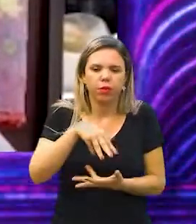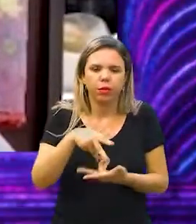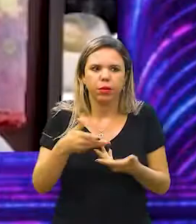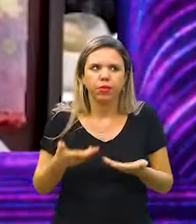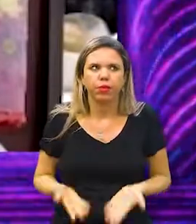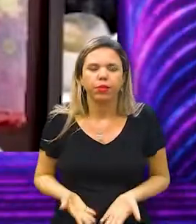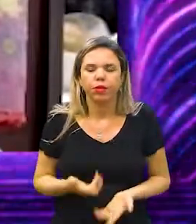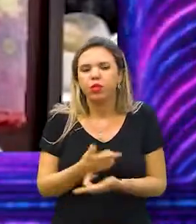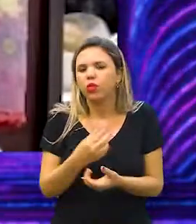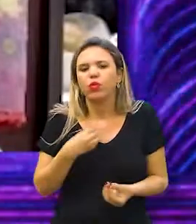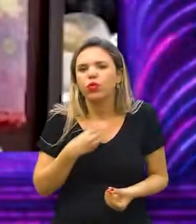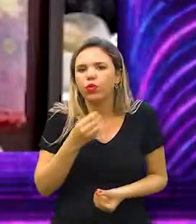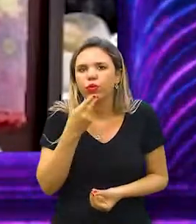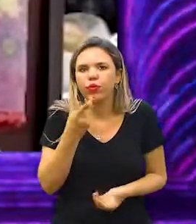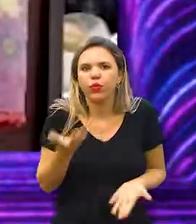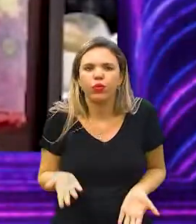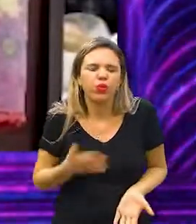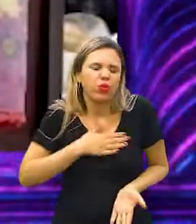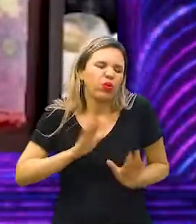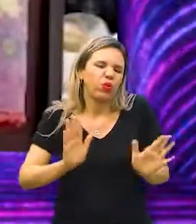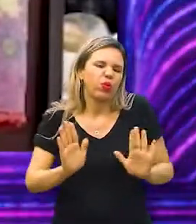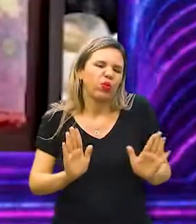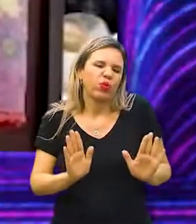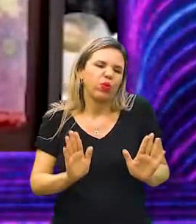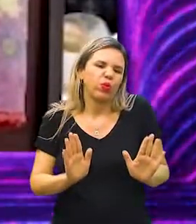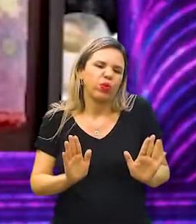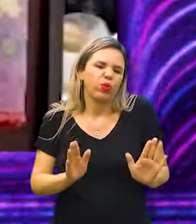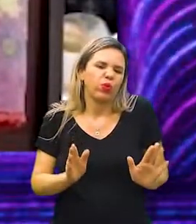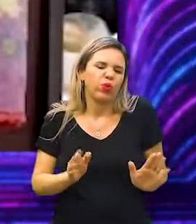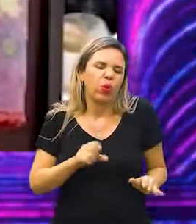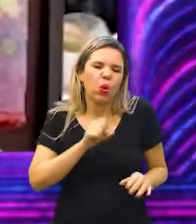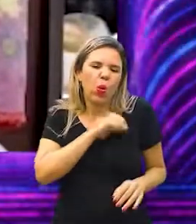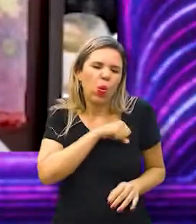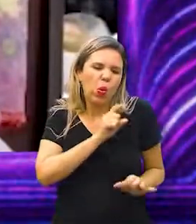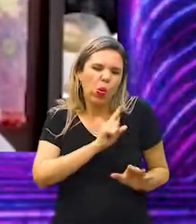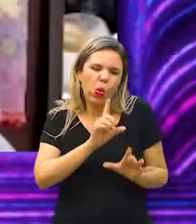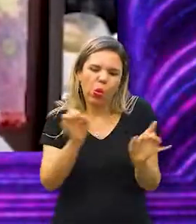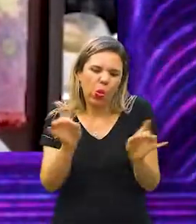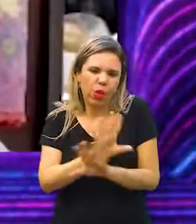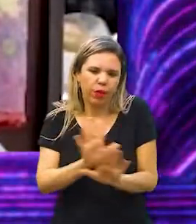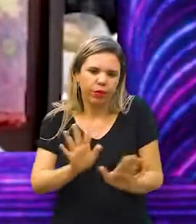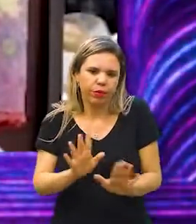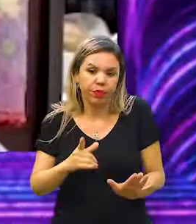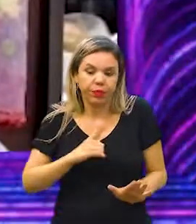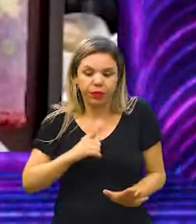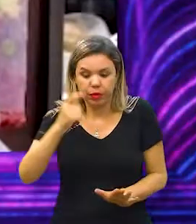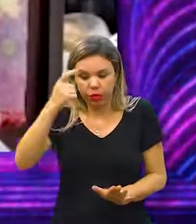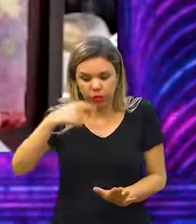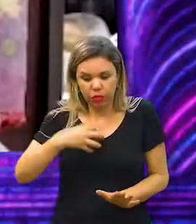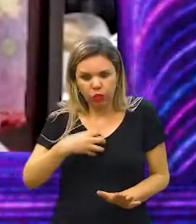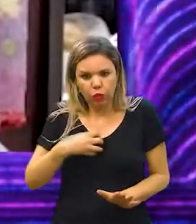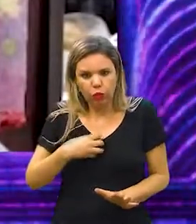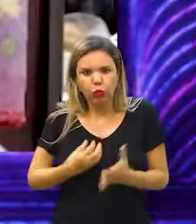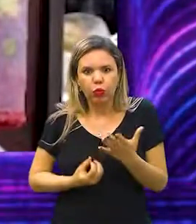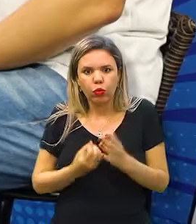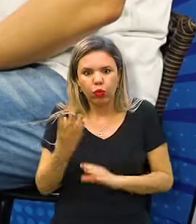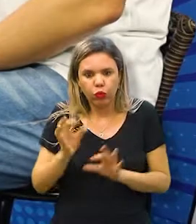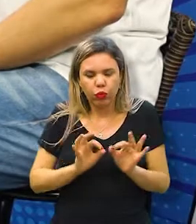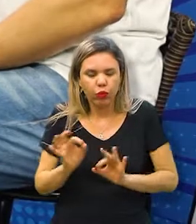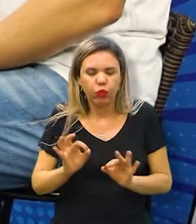entra nesse mundo, não tem como assim, não gosto mais de ser vilão, vou ir embora. Ele tem que criar